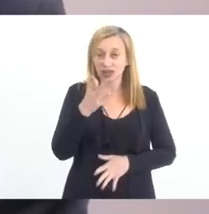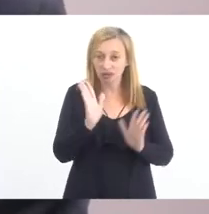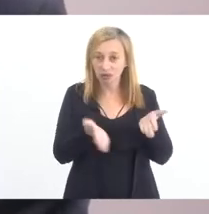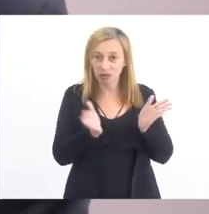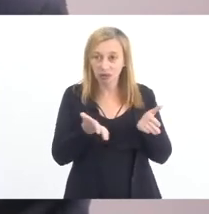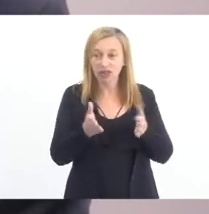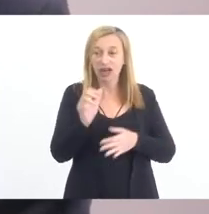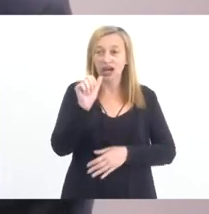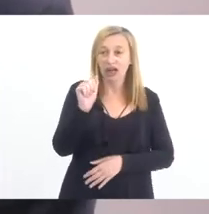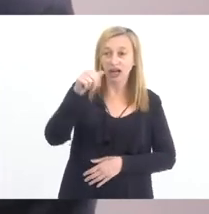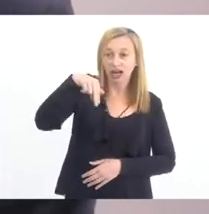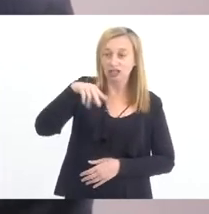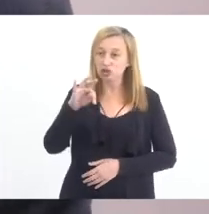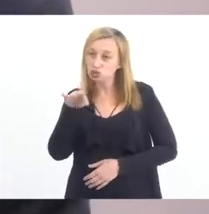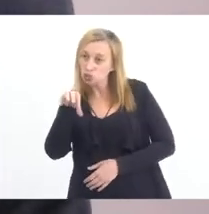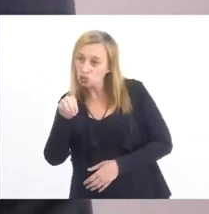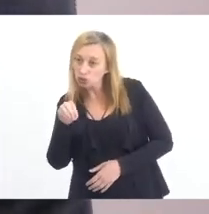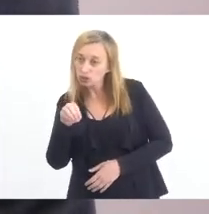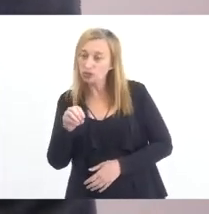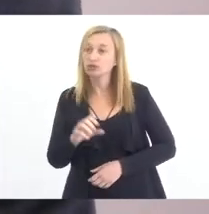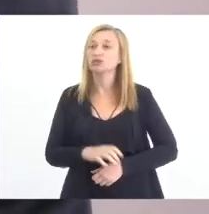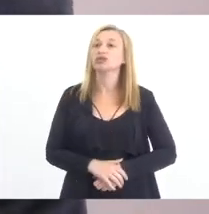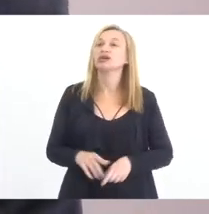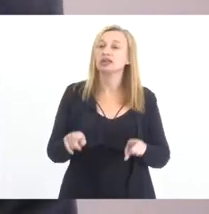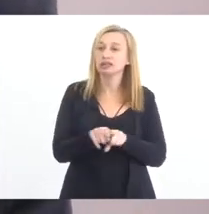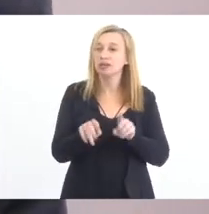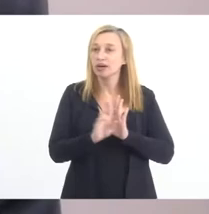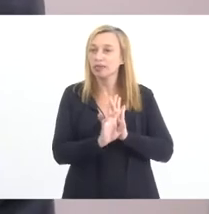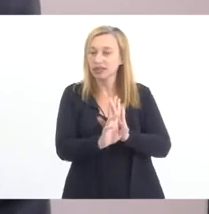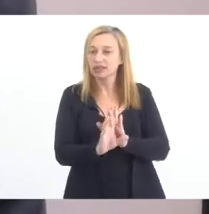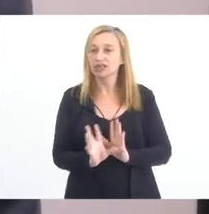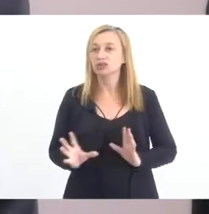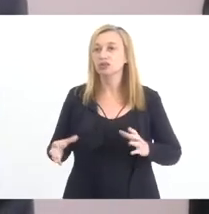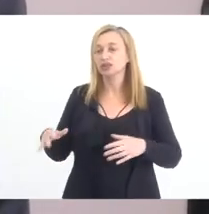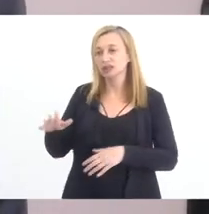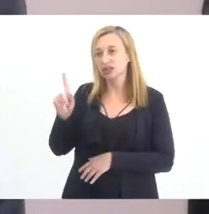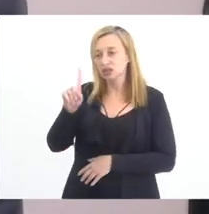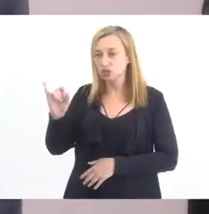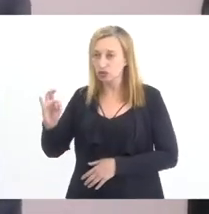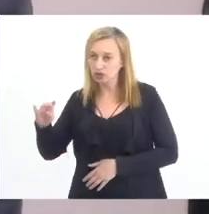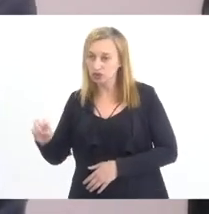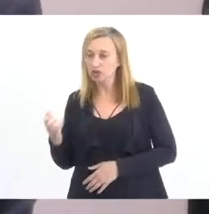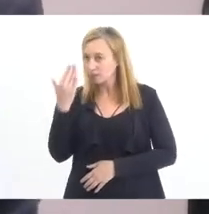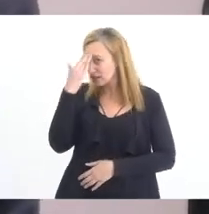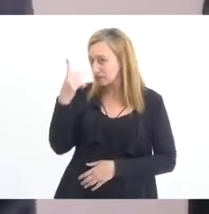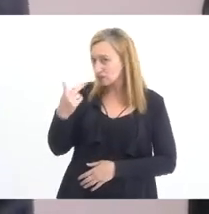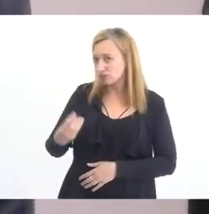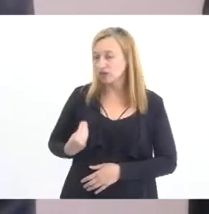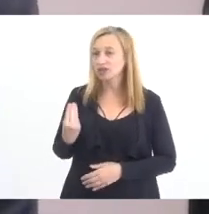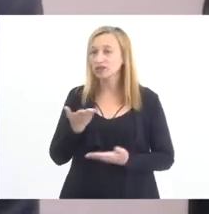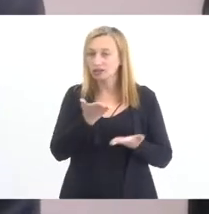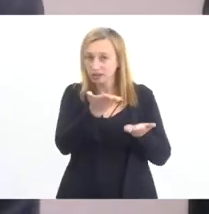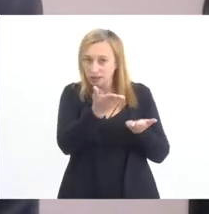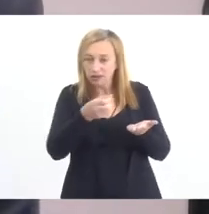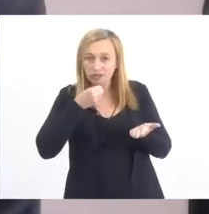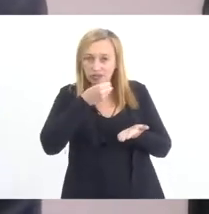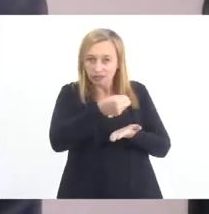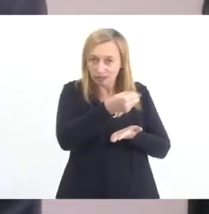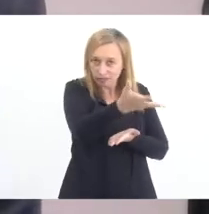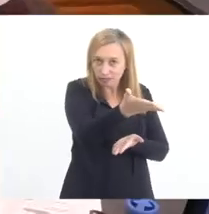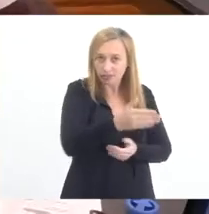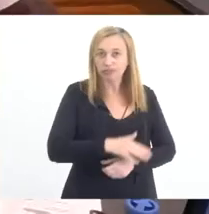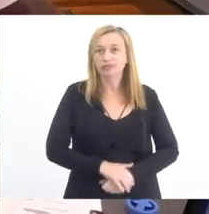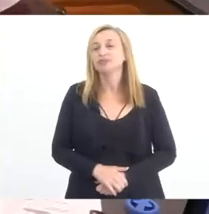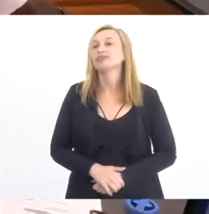o Antônio Jacques, também representante da comunidade da Zona Oeste. Obrigado, Antônio, pela presença. Peço que entregue aqui o microfone para o